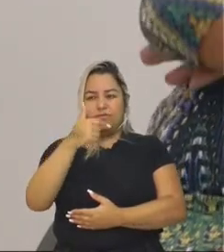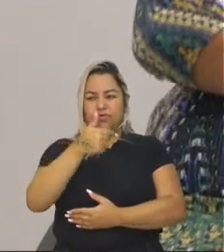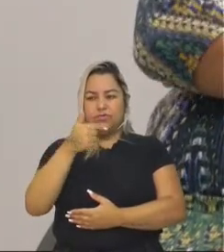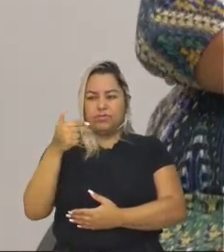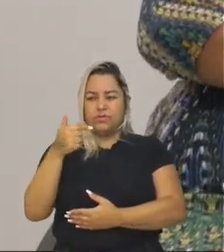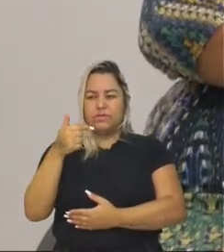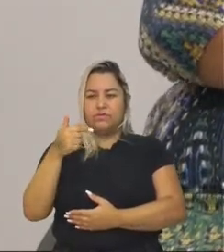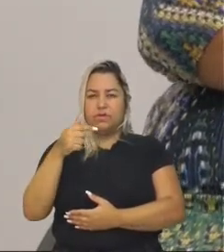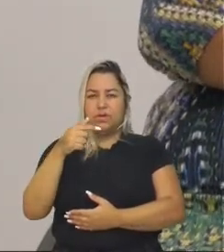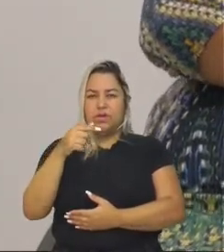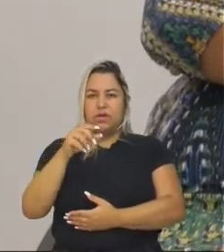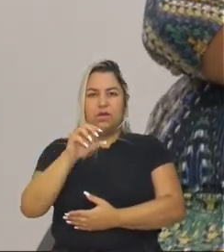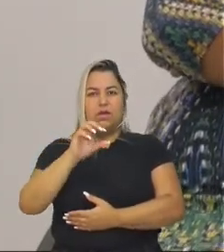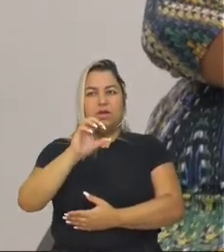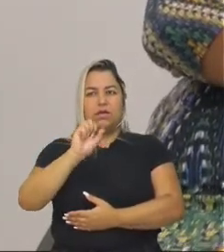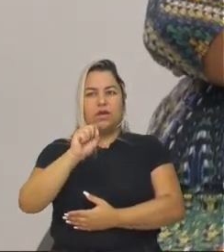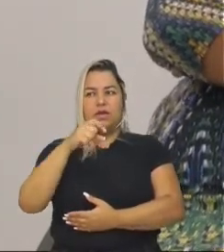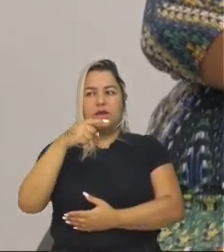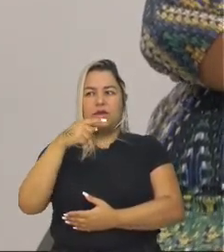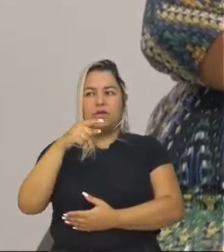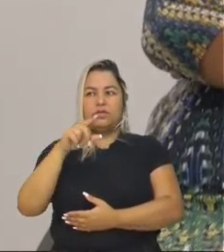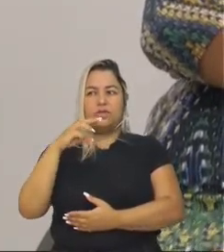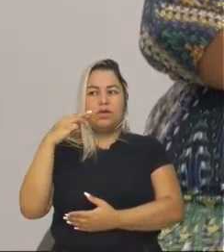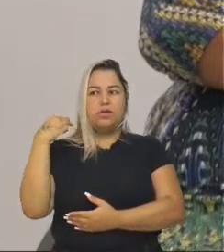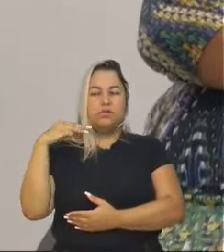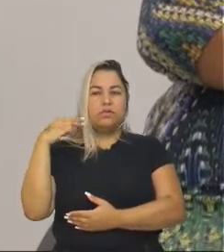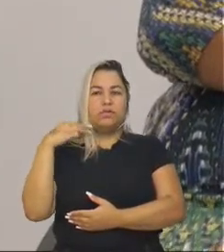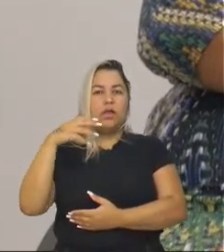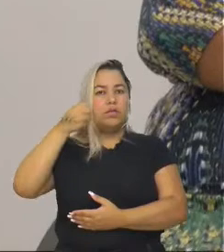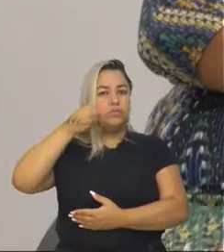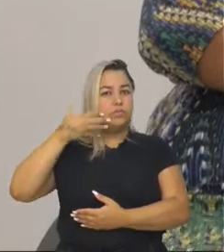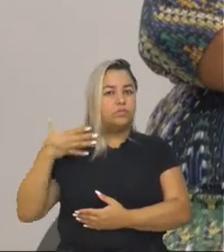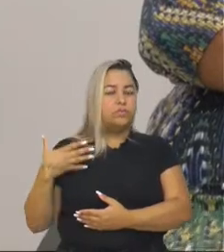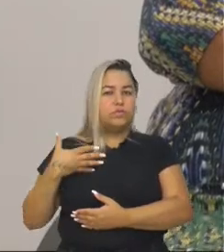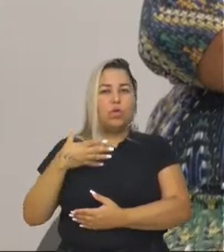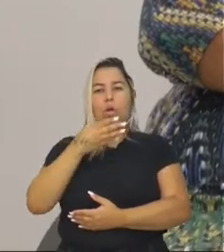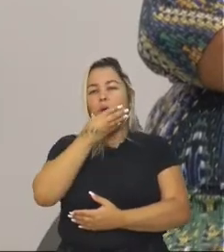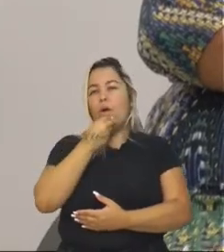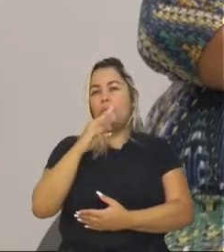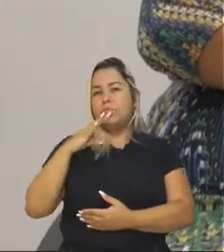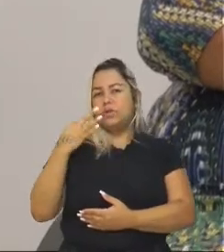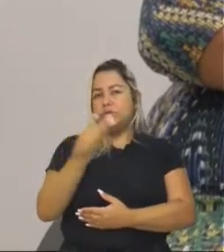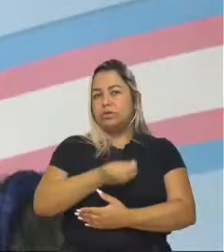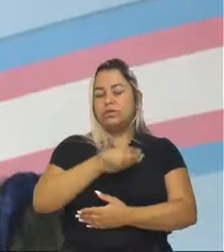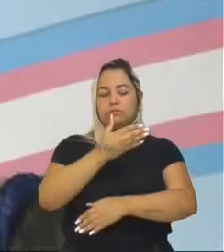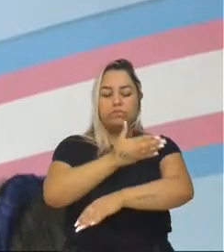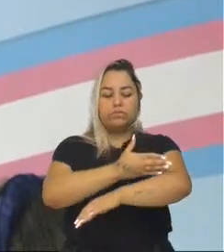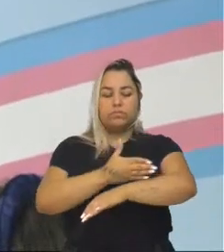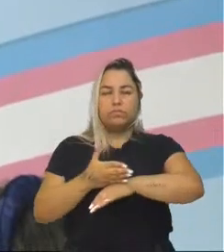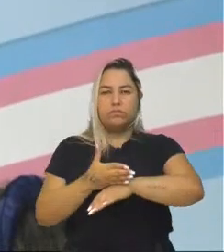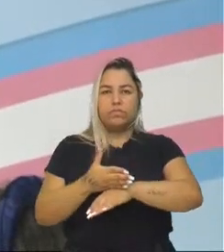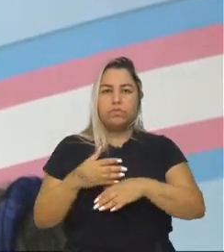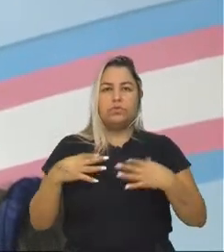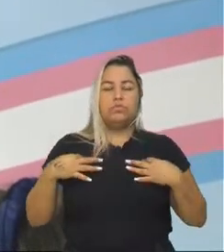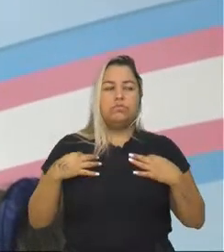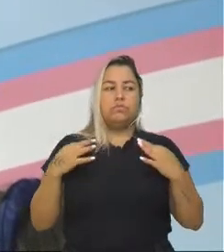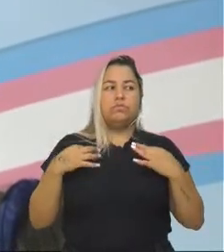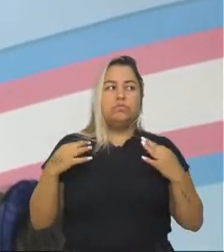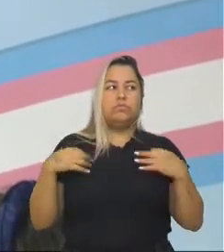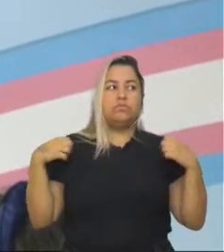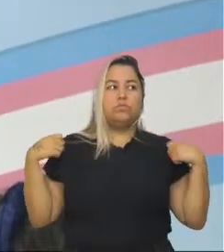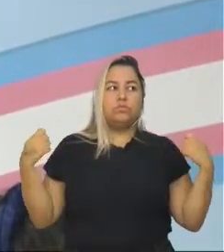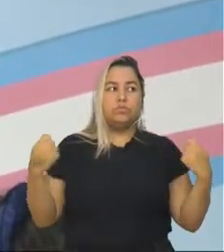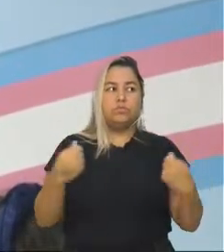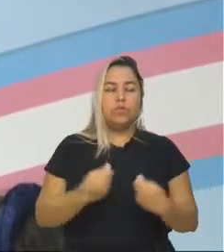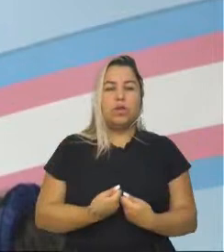Sou de São Luís, capital. Minha autodescrição: sou um homem trans, branco. Estou vestido de um terno